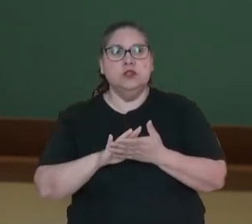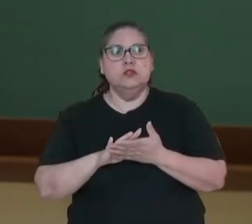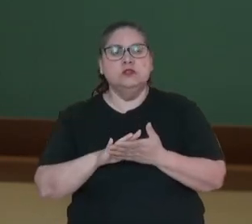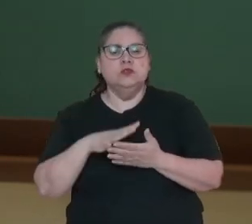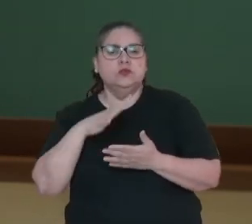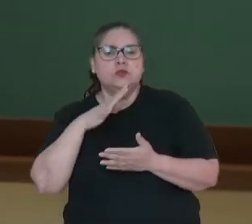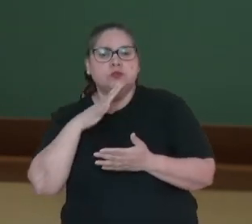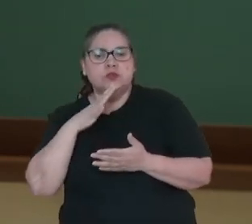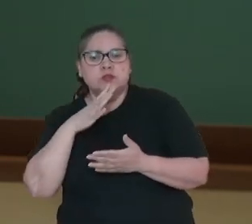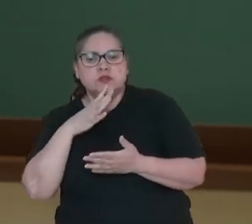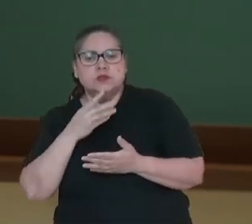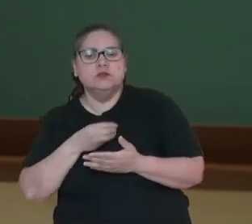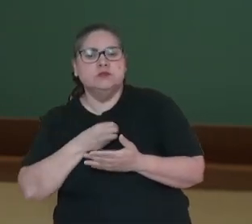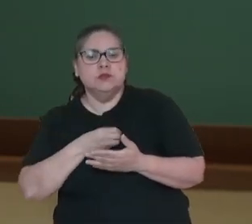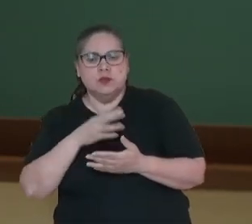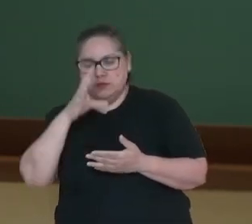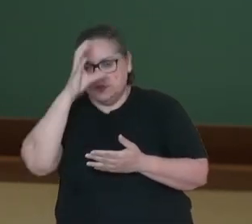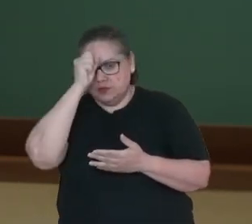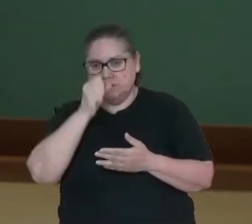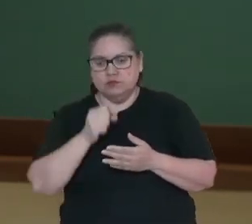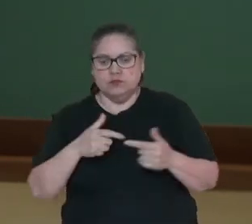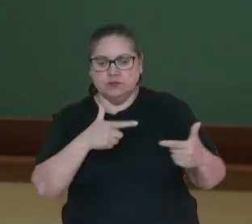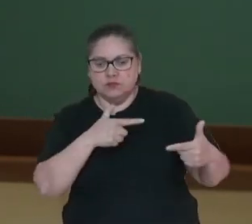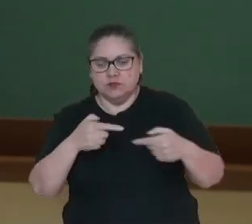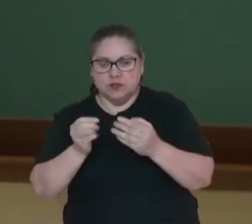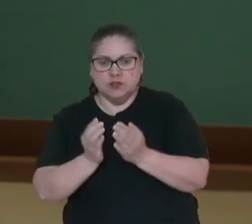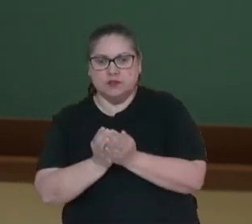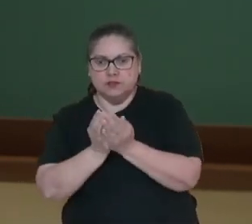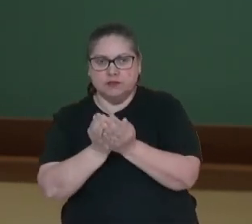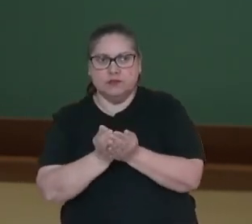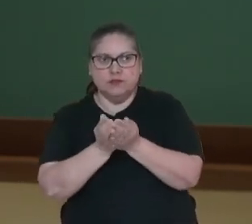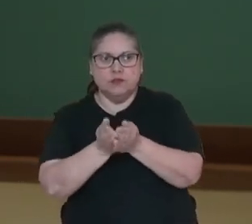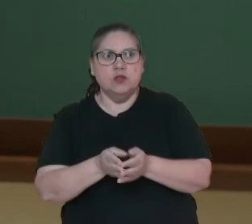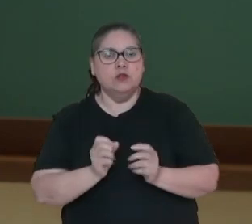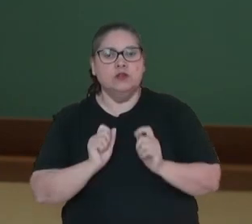e vivenciamos aí, aprendemos a jogar Batalha